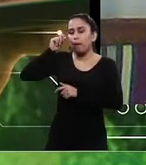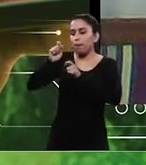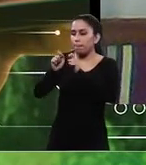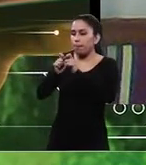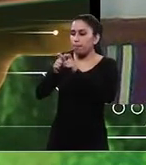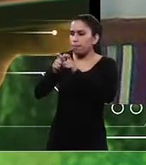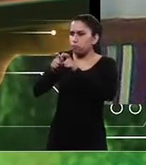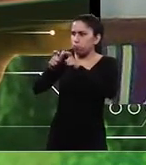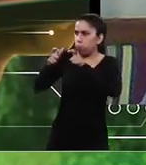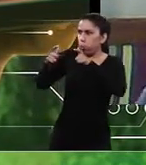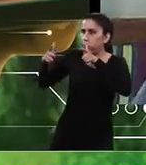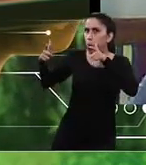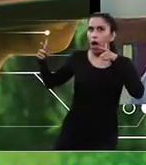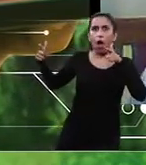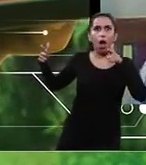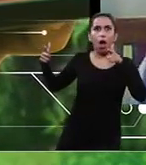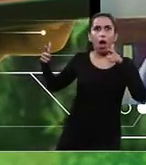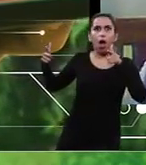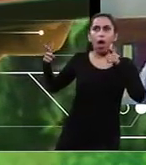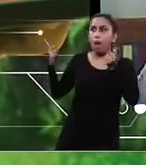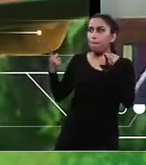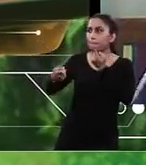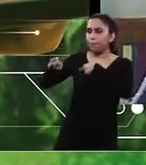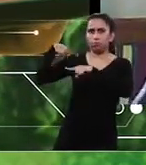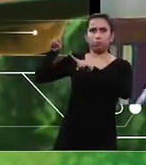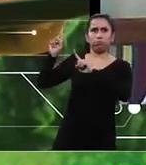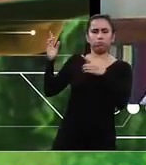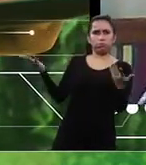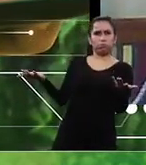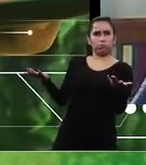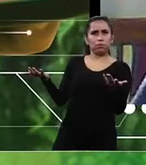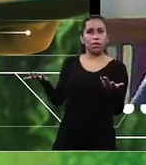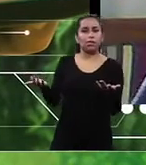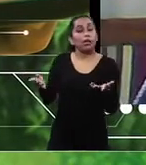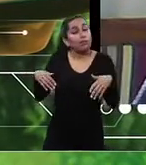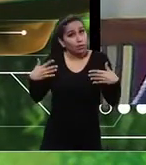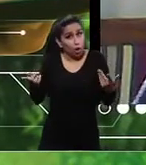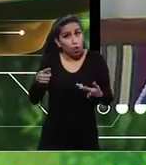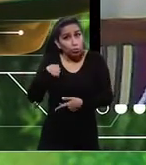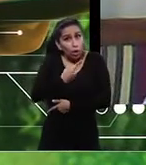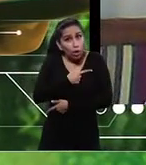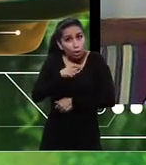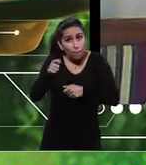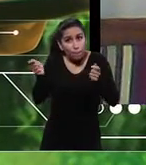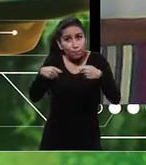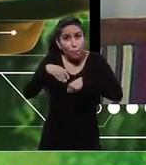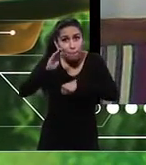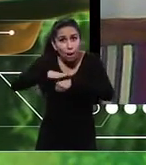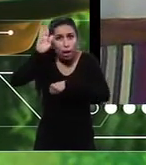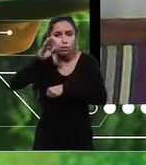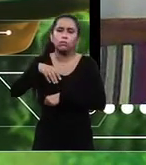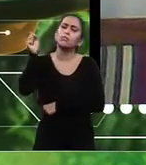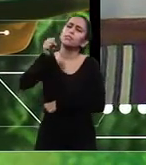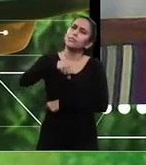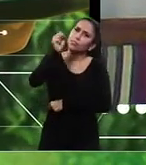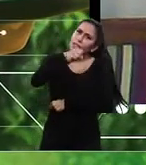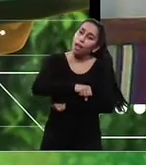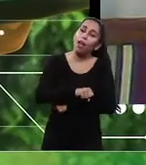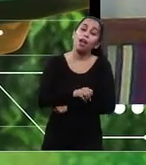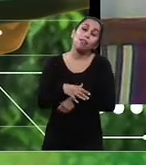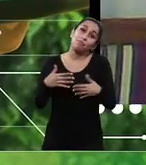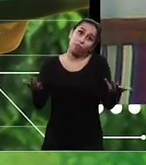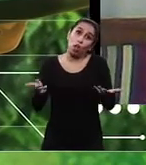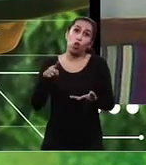na velocidade contrária, né? Então, quer dizer, nós podemos ser mais? Podemos. Mas nós estamos sendo efetivos